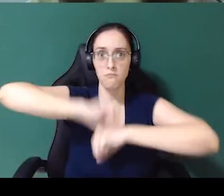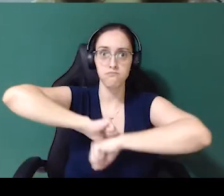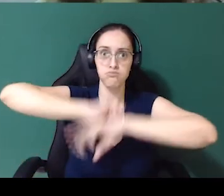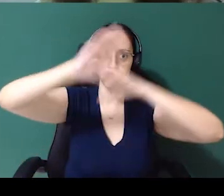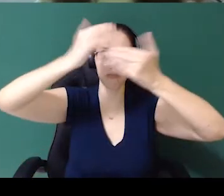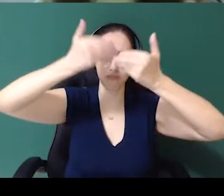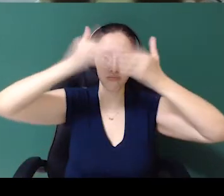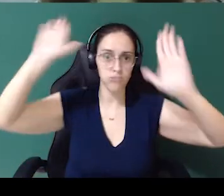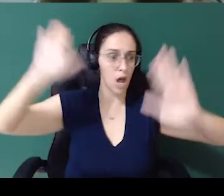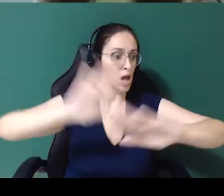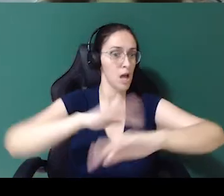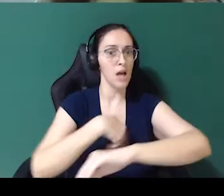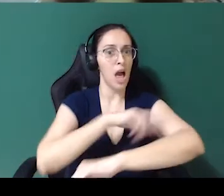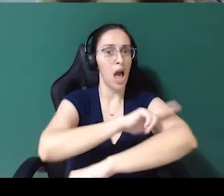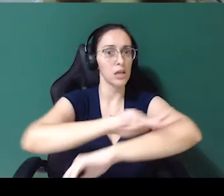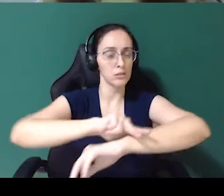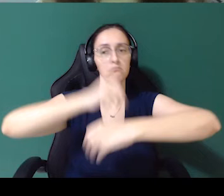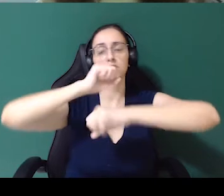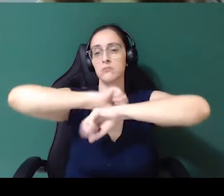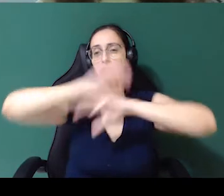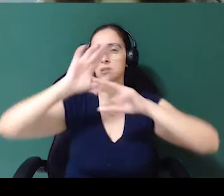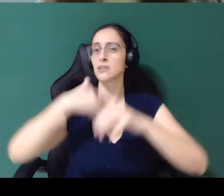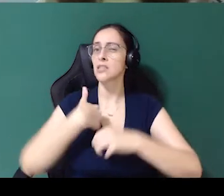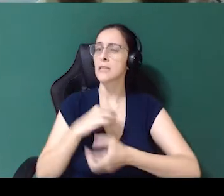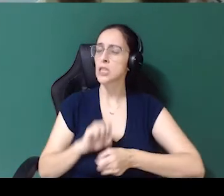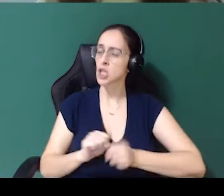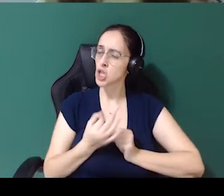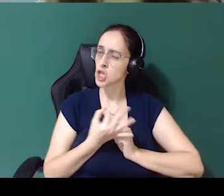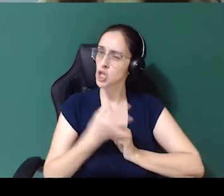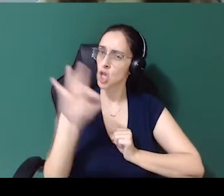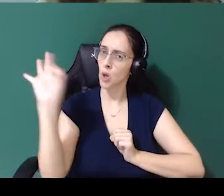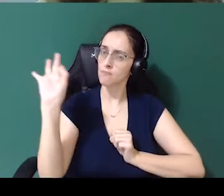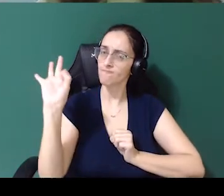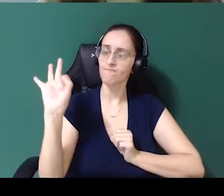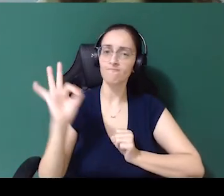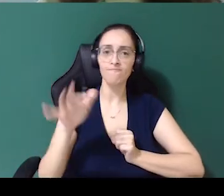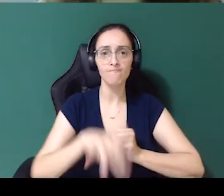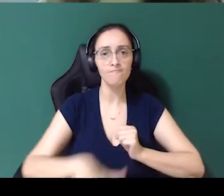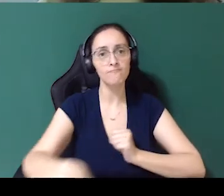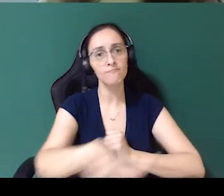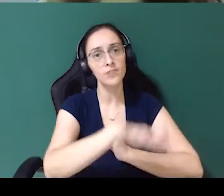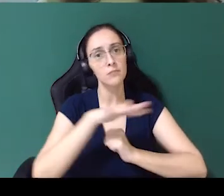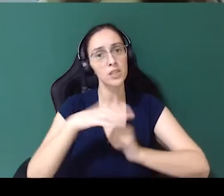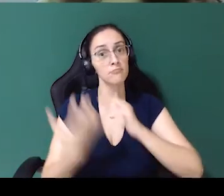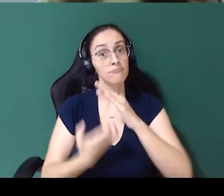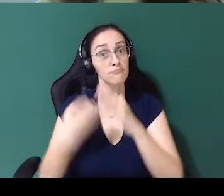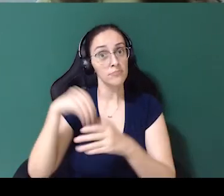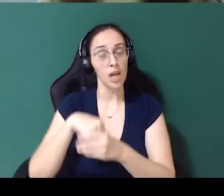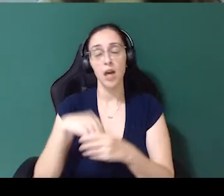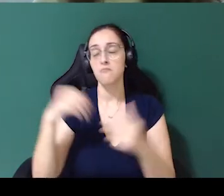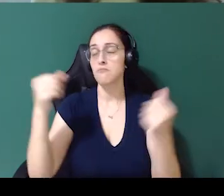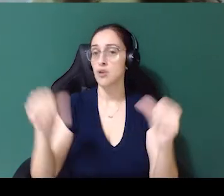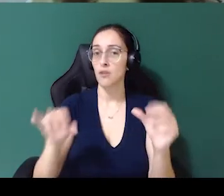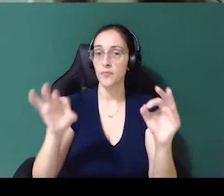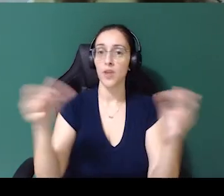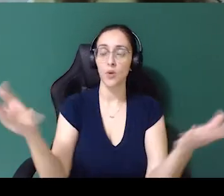de alguma forma, isso machuca, isso ofende, e quando se trata do ambiente corporativo, isso é pior ainda. Então, hoje a gente vai